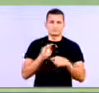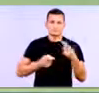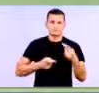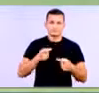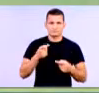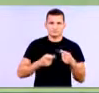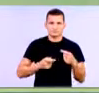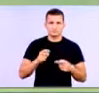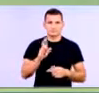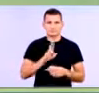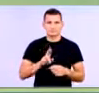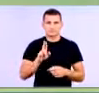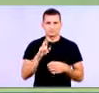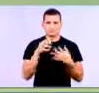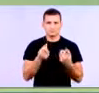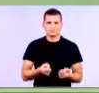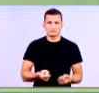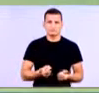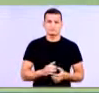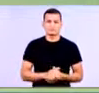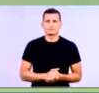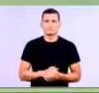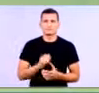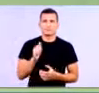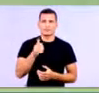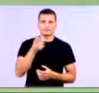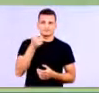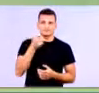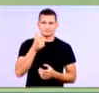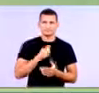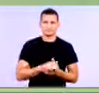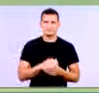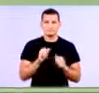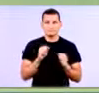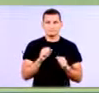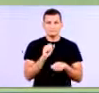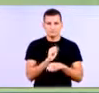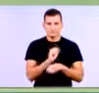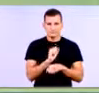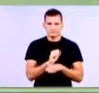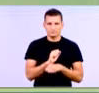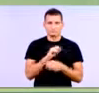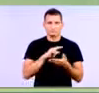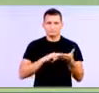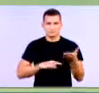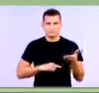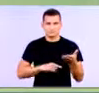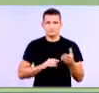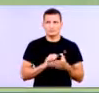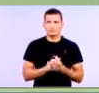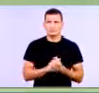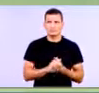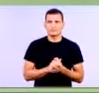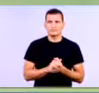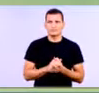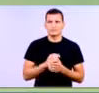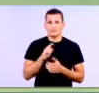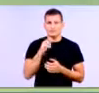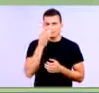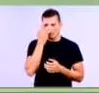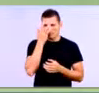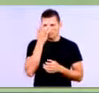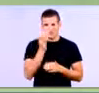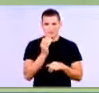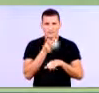política de uso aceitável? Primeiro, eles podem esperar um documento que seja de fácil